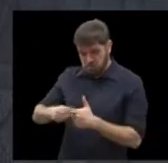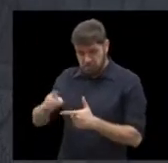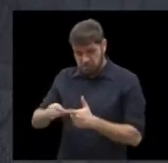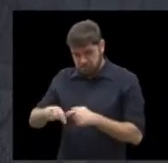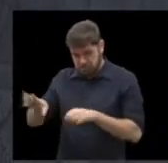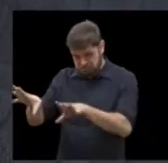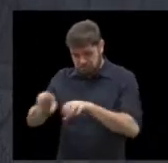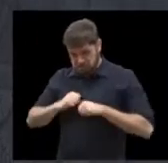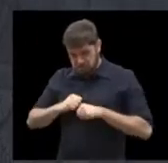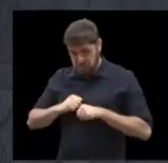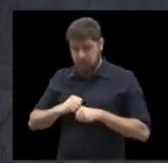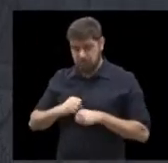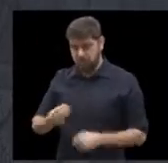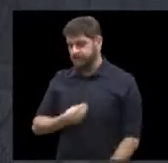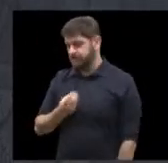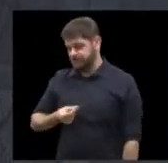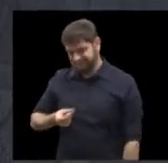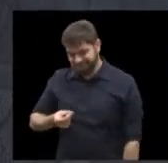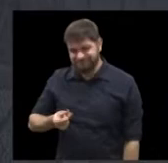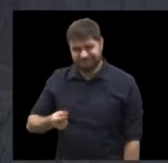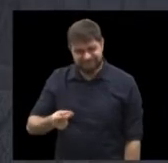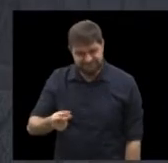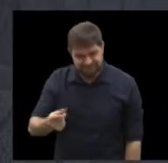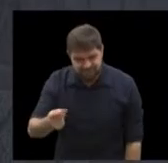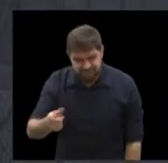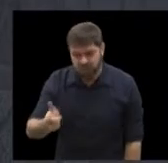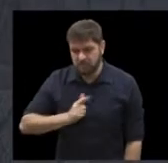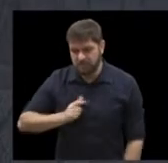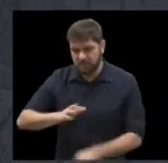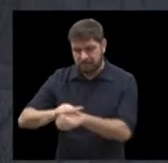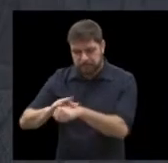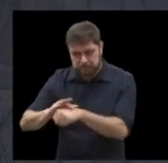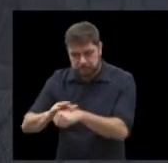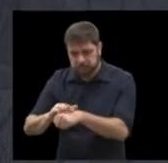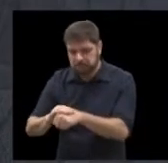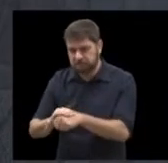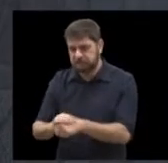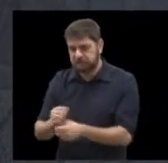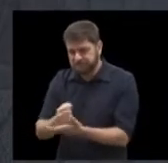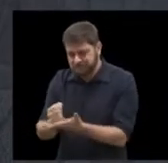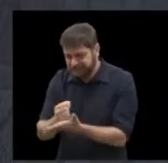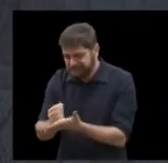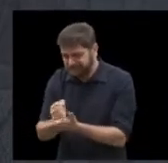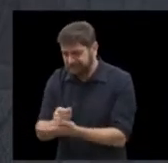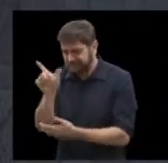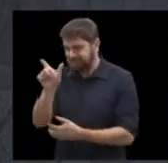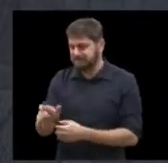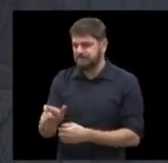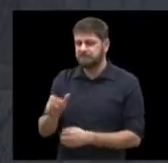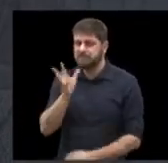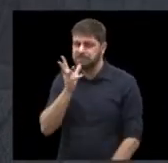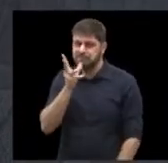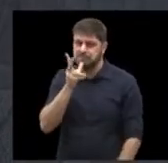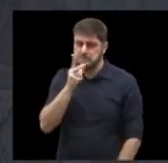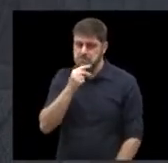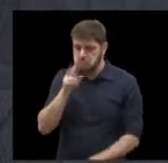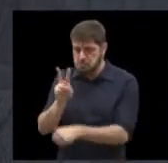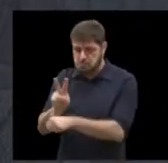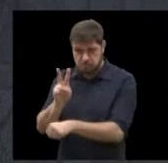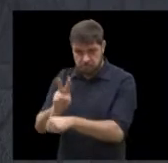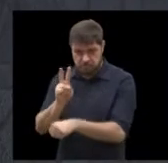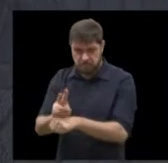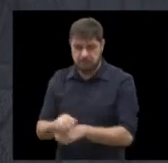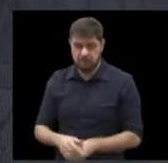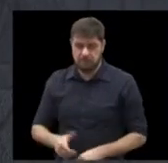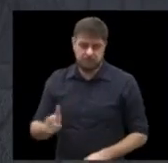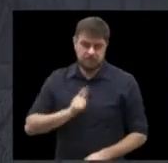já pós, vamos dizer, ter a doença para eu tratar, vamos dizer, as consequências dela. Como tenho